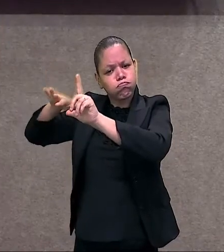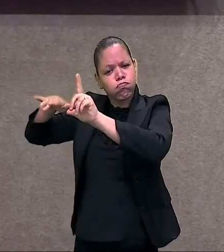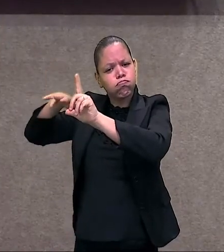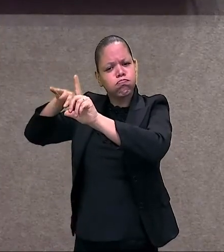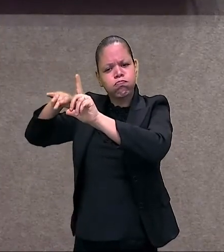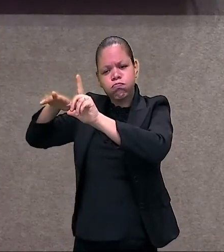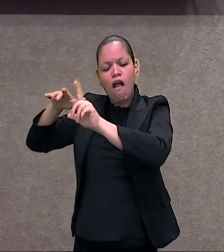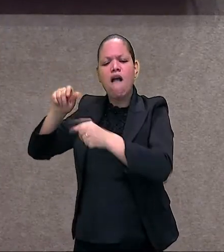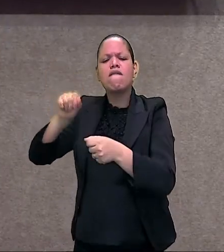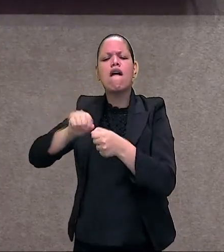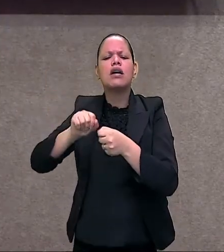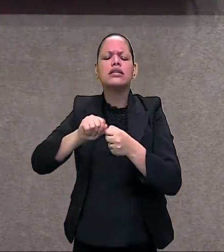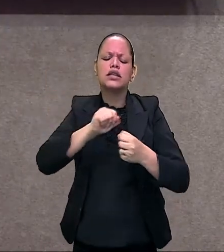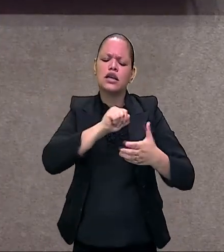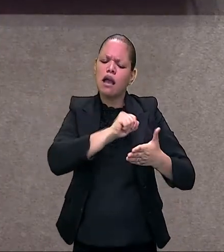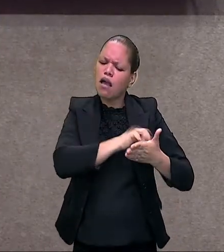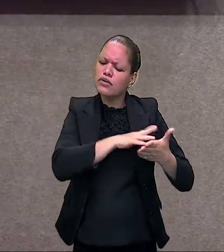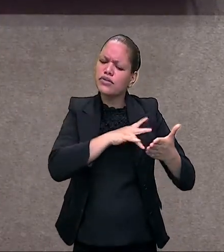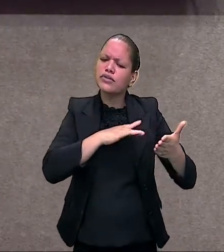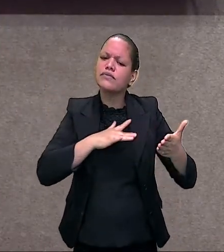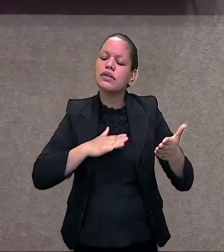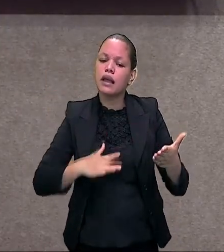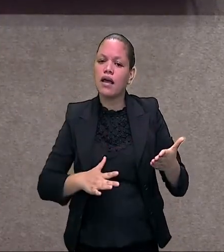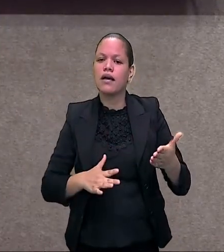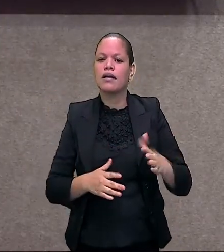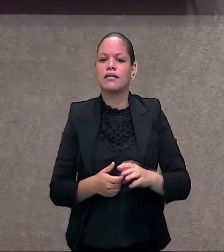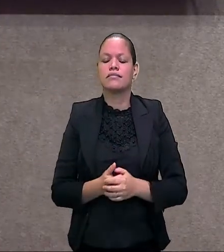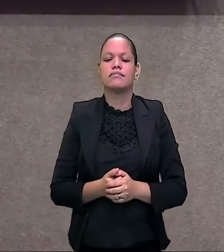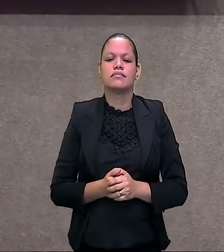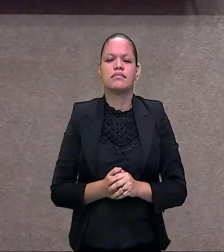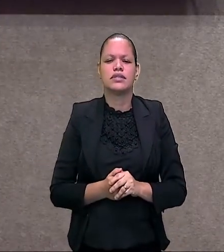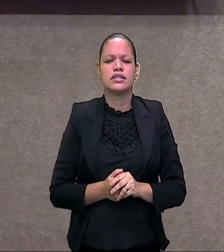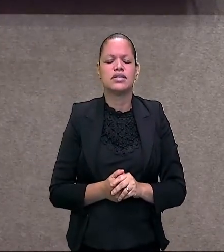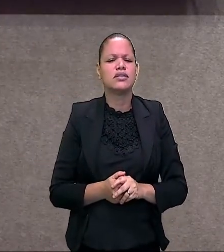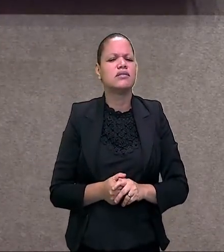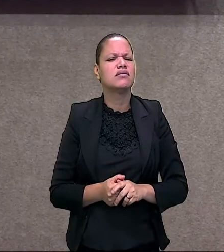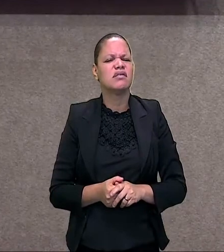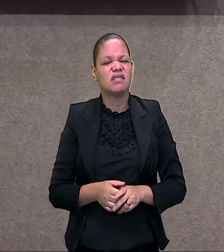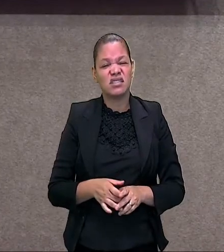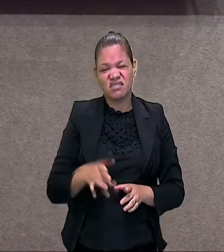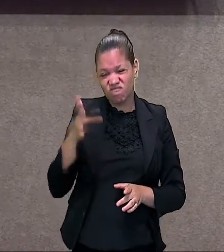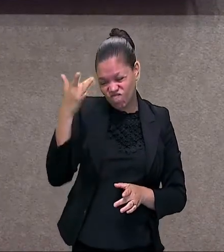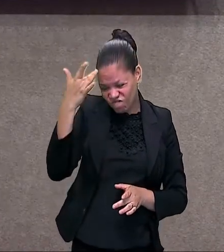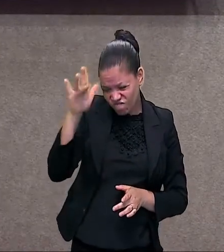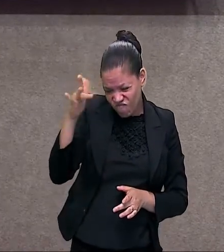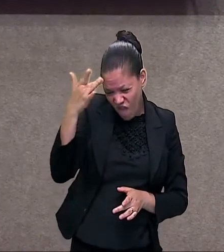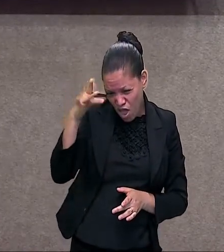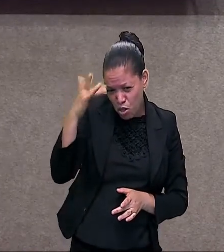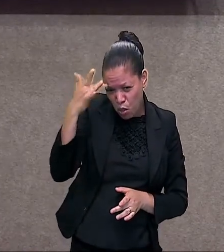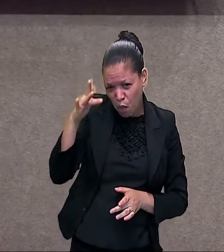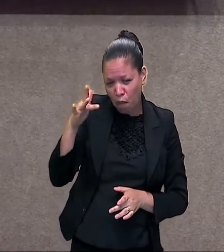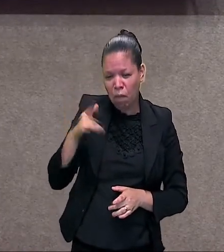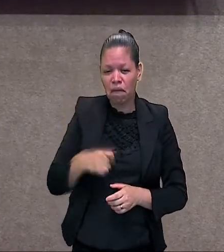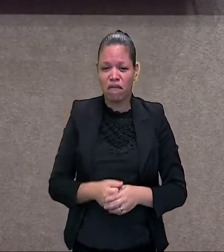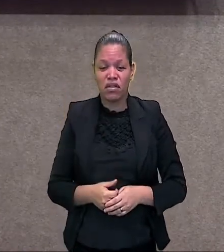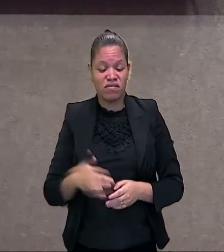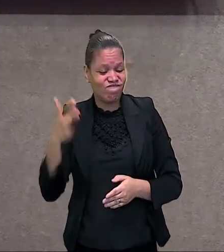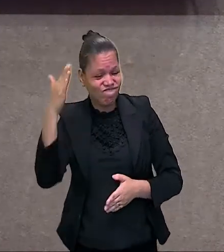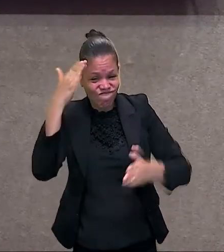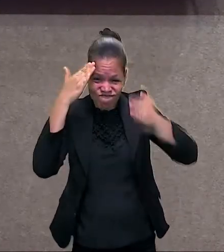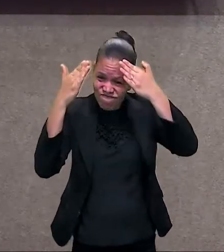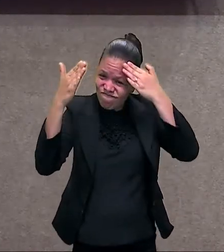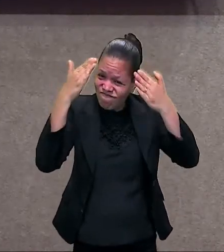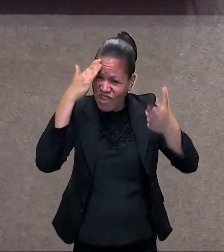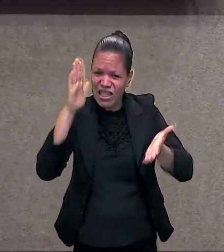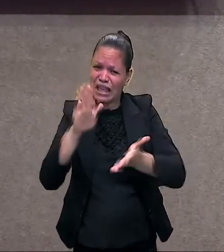sempre lembrando vocês de estarem fazendo isso, tá bom? E se você tiver alguma dúvida, alguma atividade que você não compreendeu, procure o